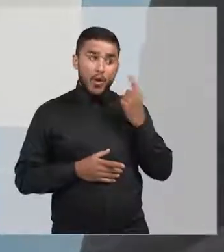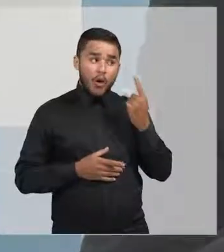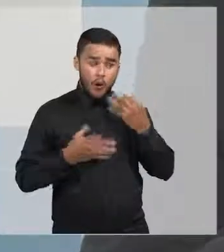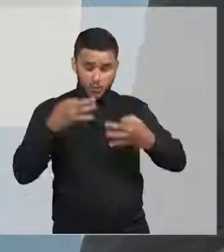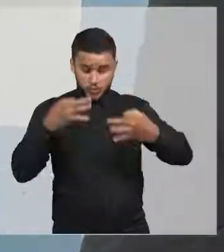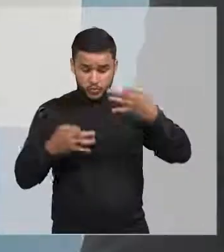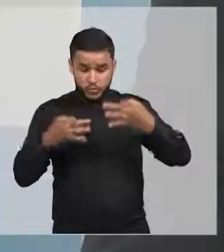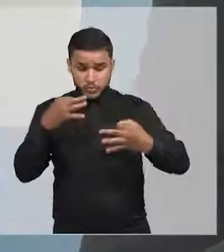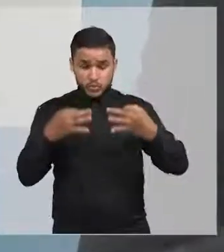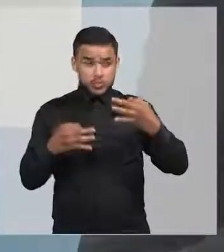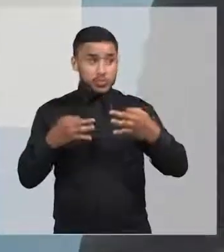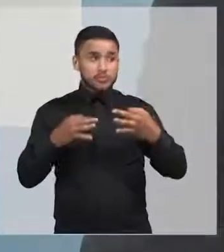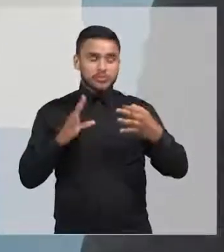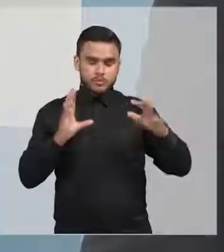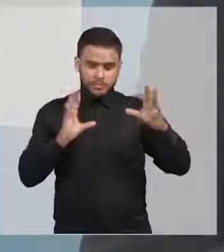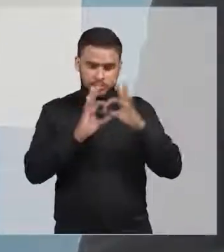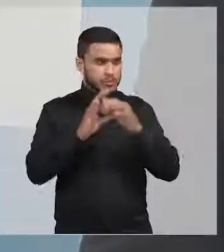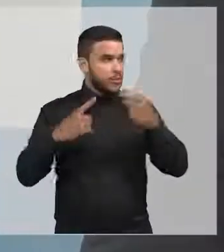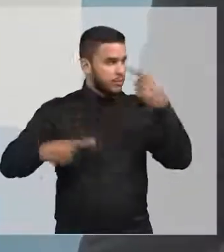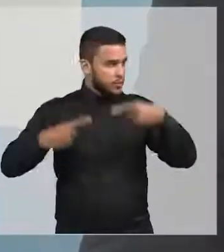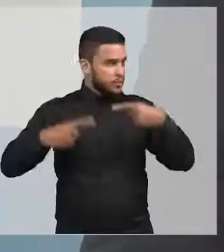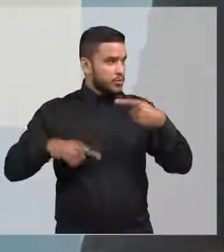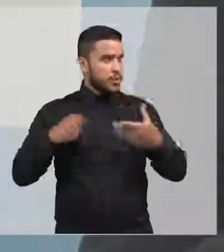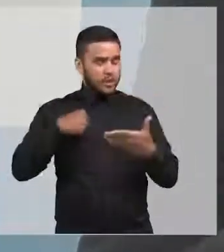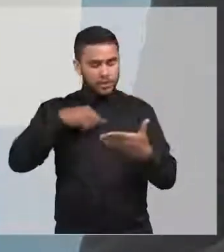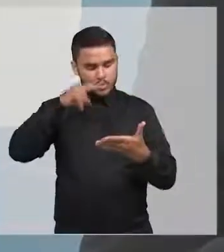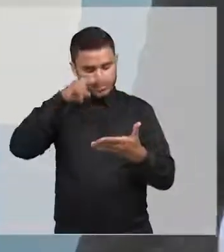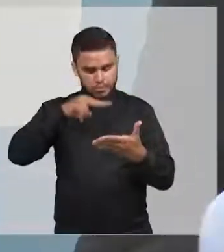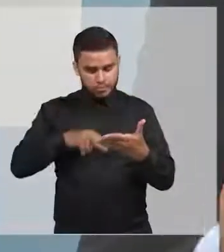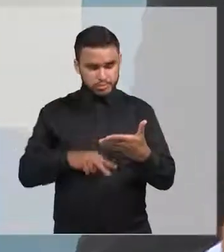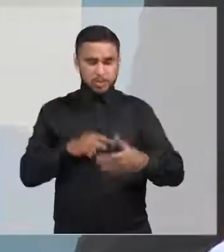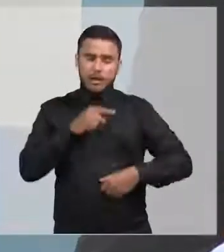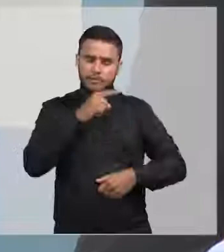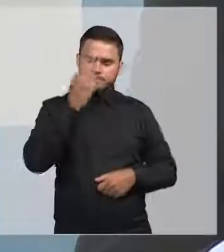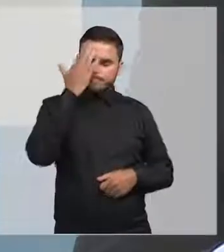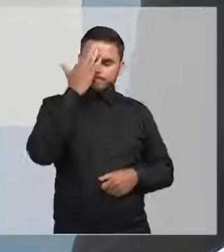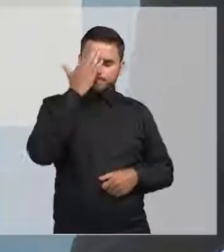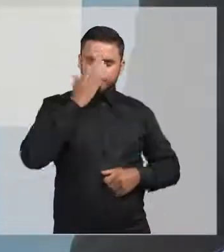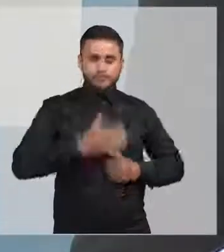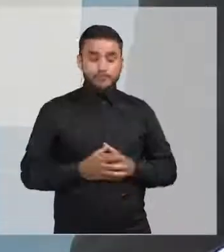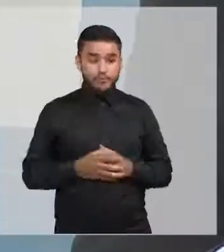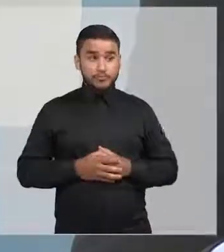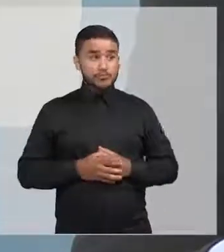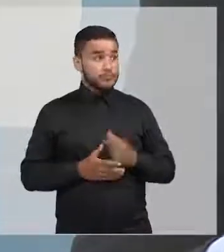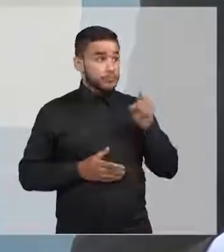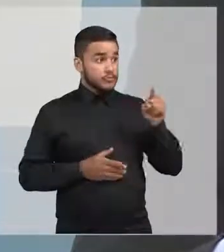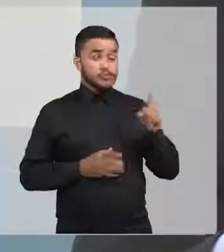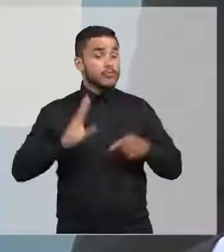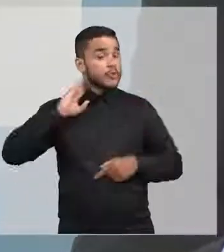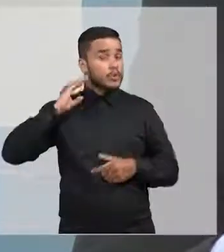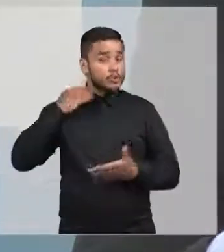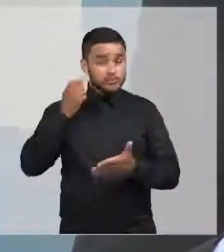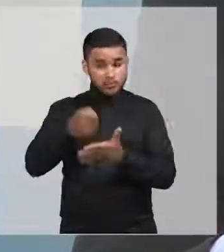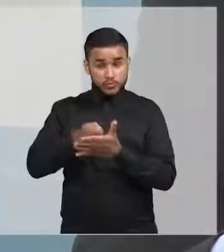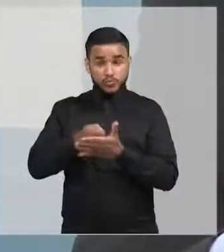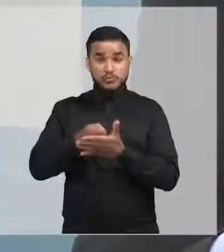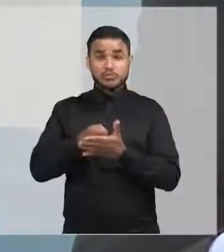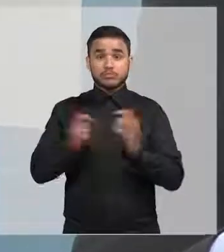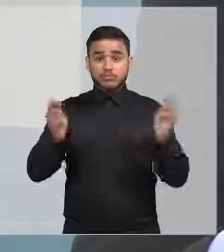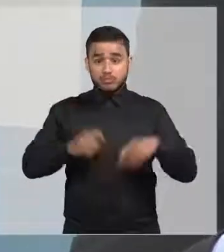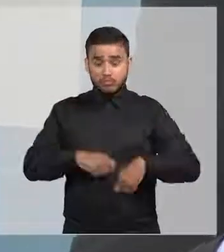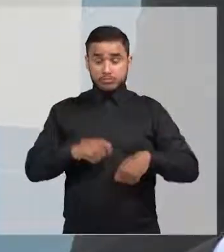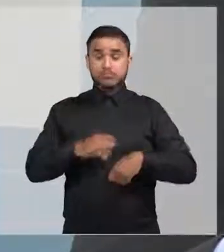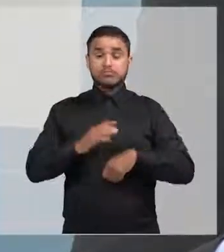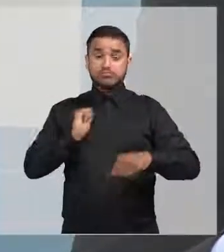na tarde dessa quinta-feira foi Bolsonaro nomeia juiz que ajudou a prender Lula. No recorte parecido,